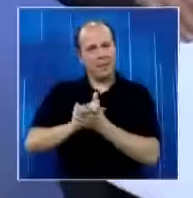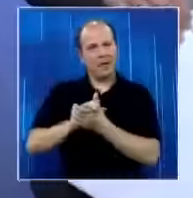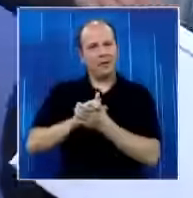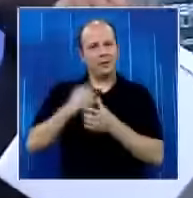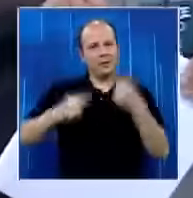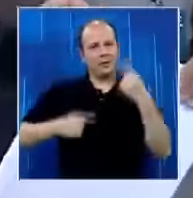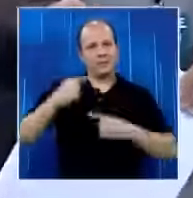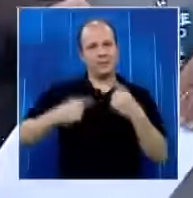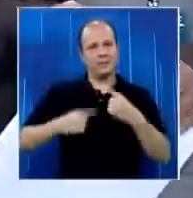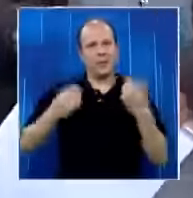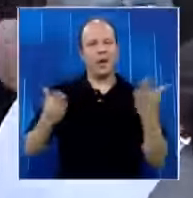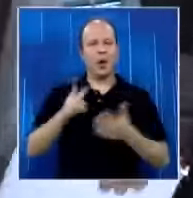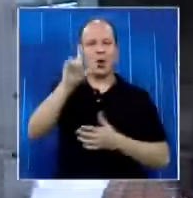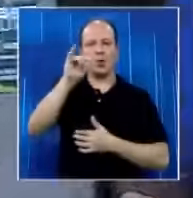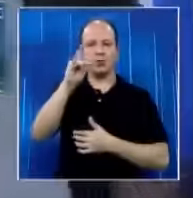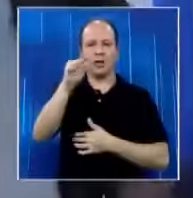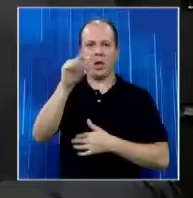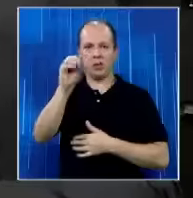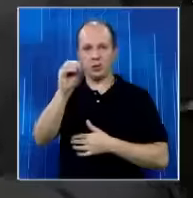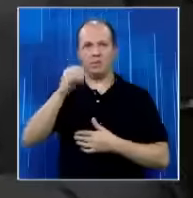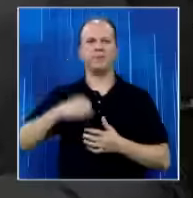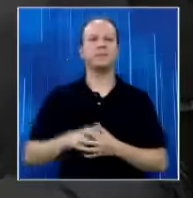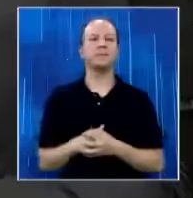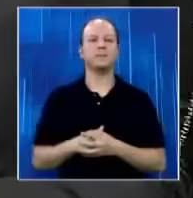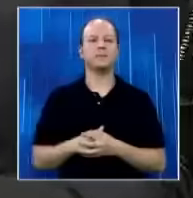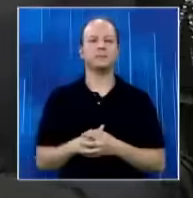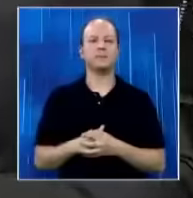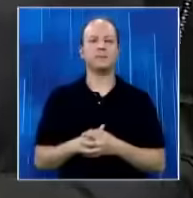Vamos agora com o repórter Luciano Penteado.